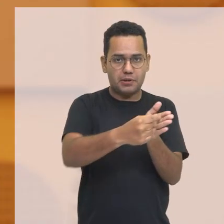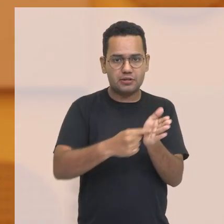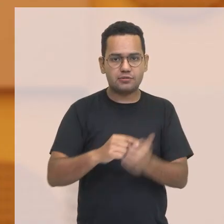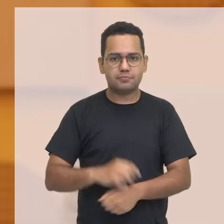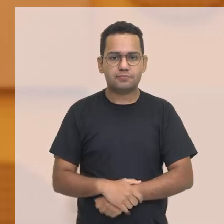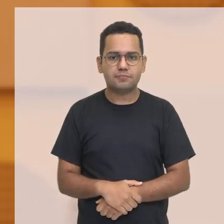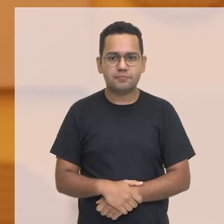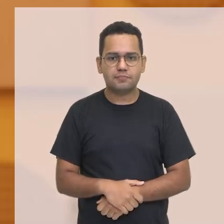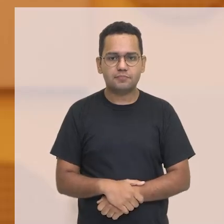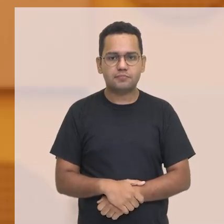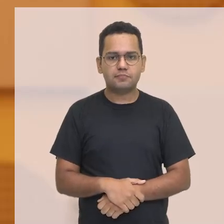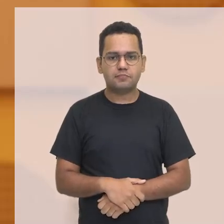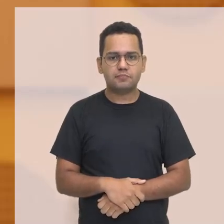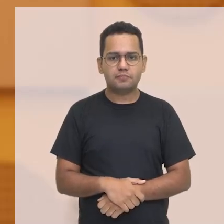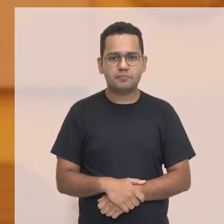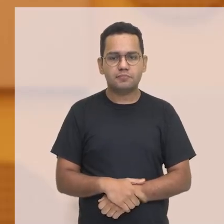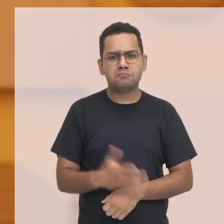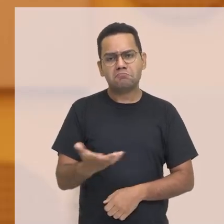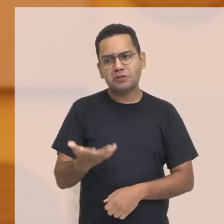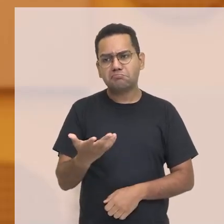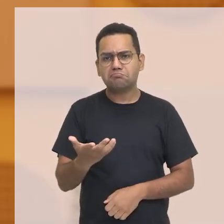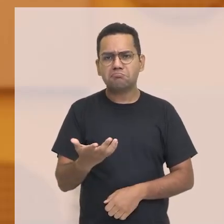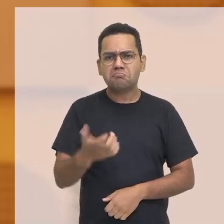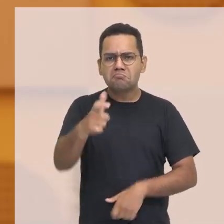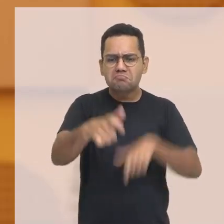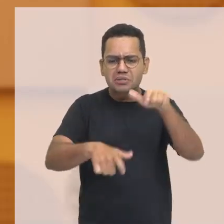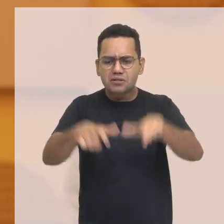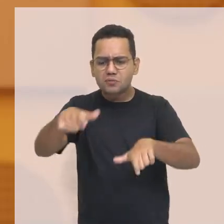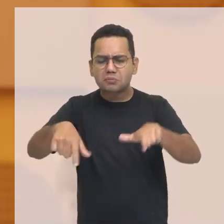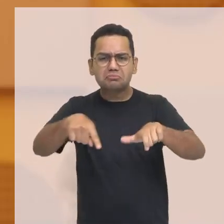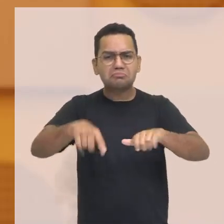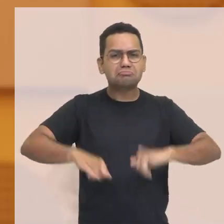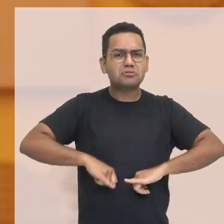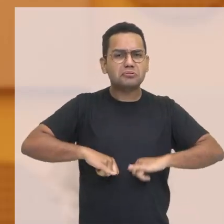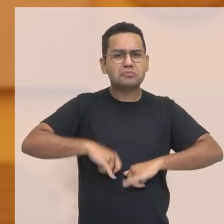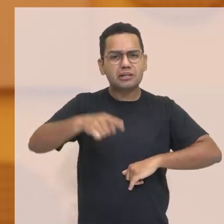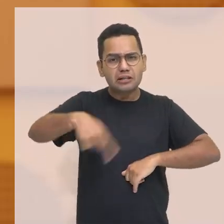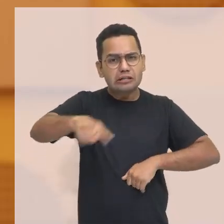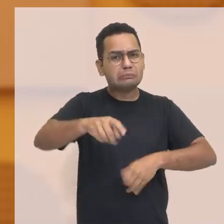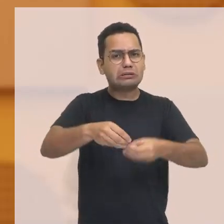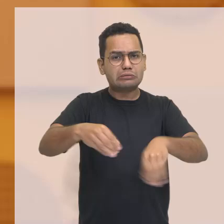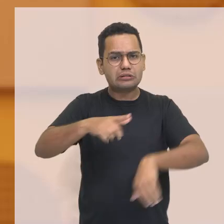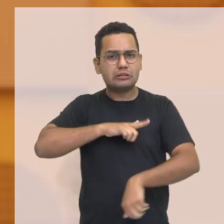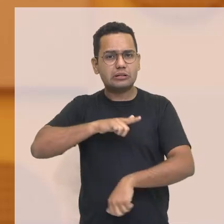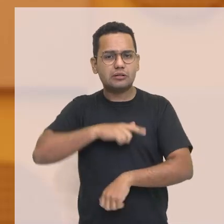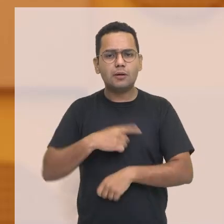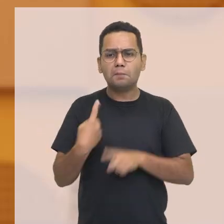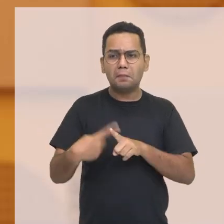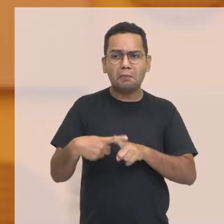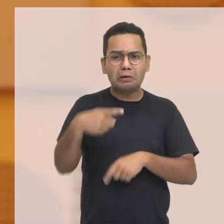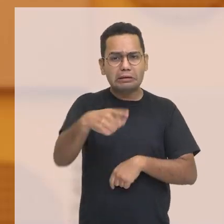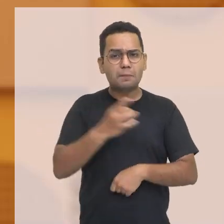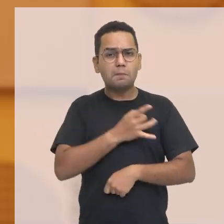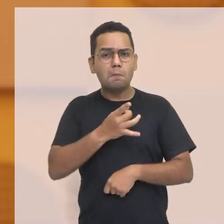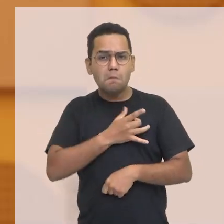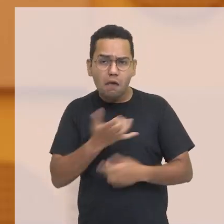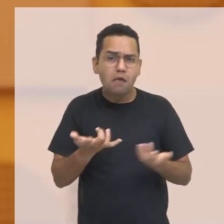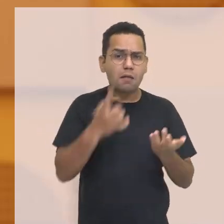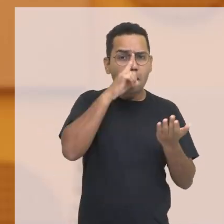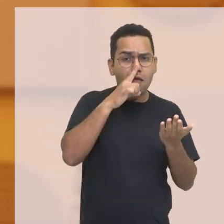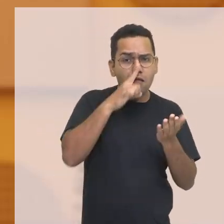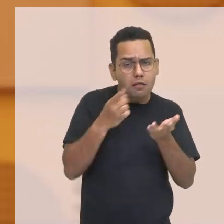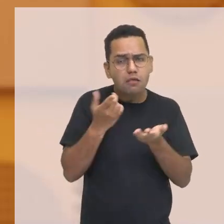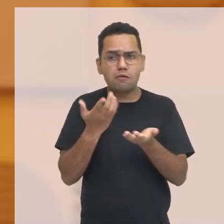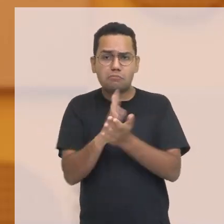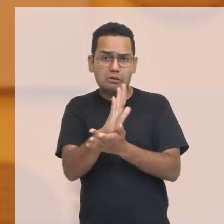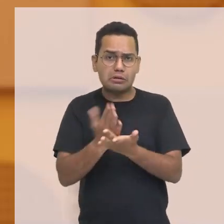Síria, a grande prejudicada nessa situação é a população civil, que está vivendo ali num momento de insegurança, num momento